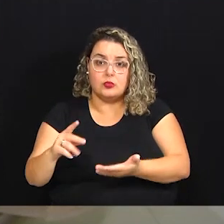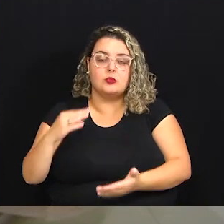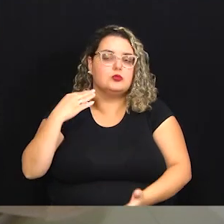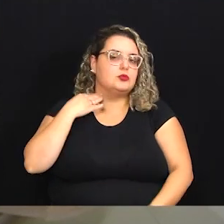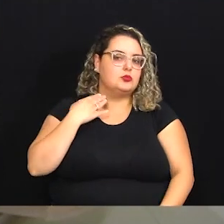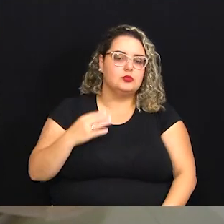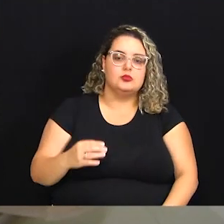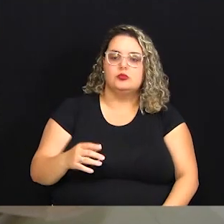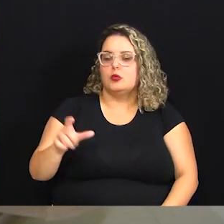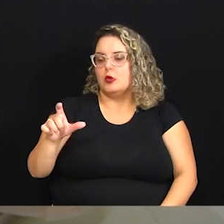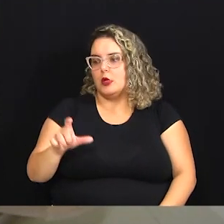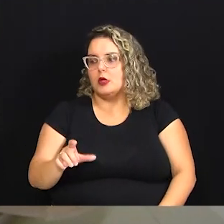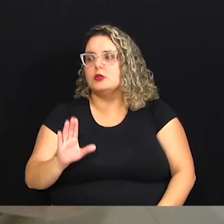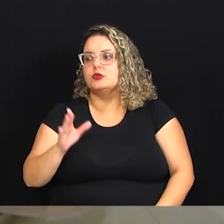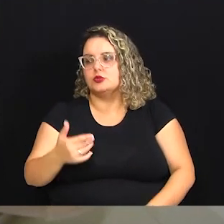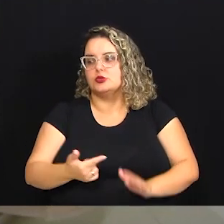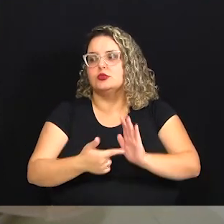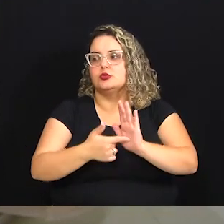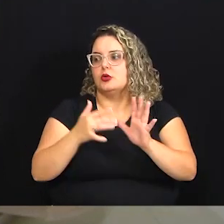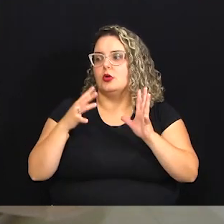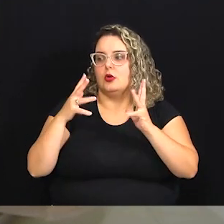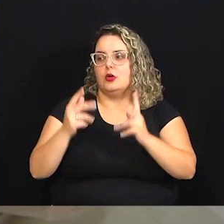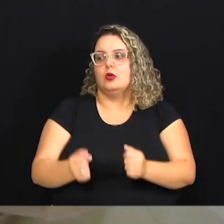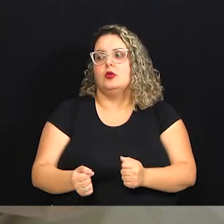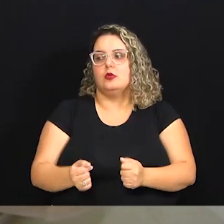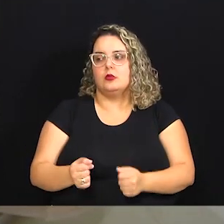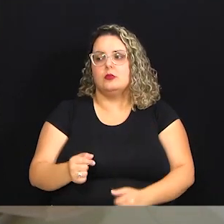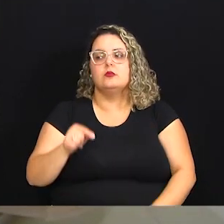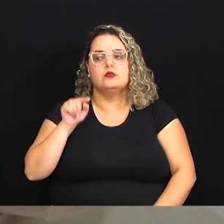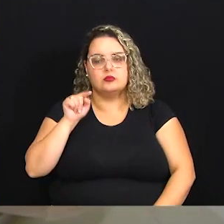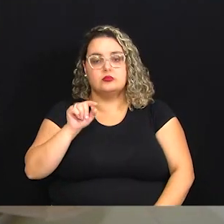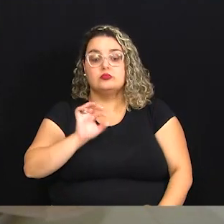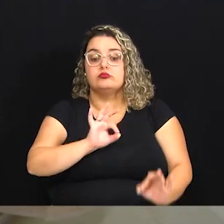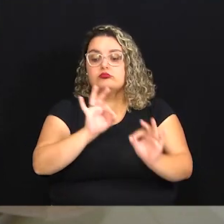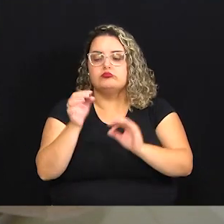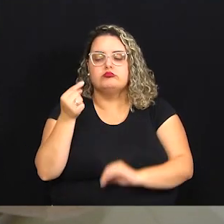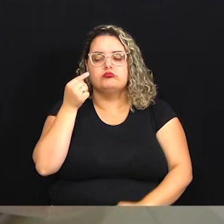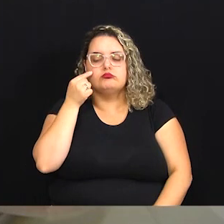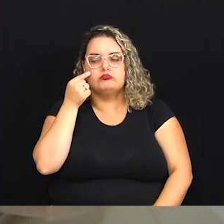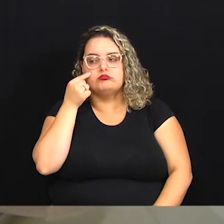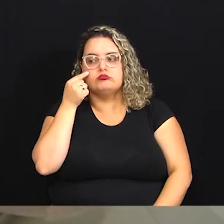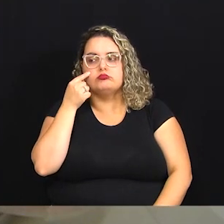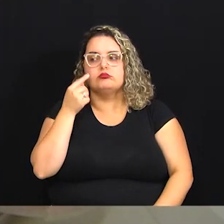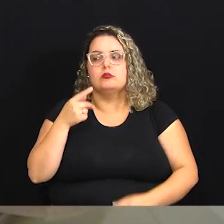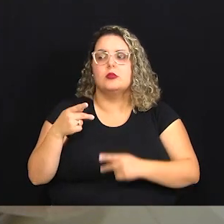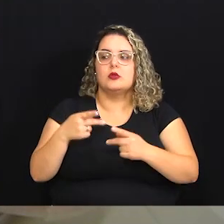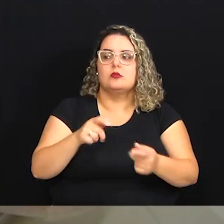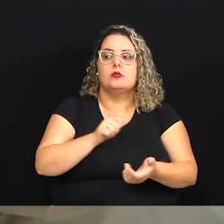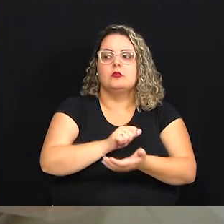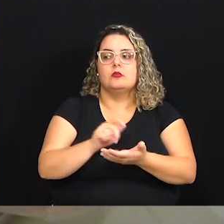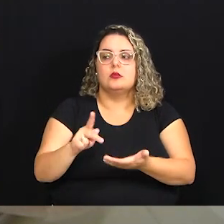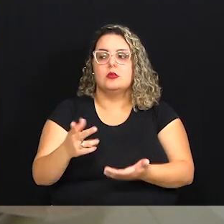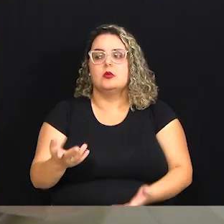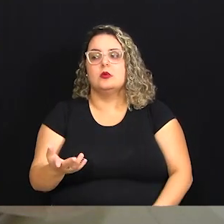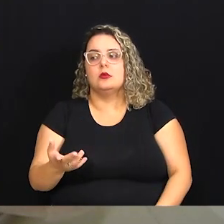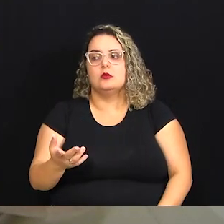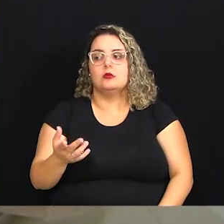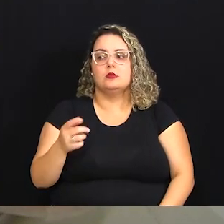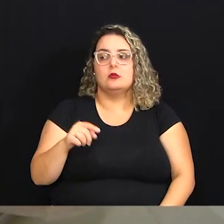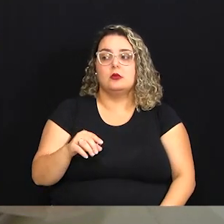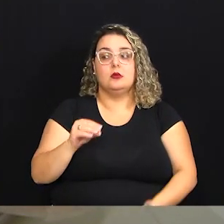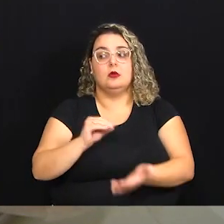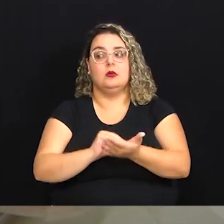do banco, do seu cartão, eles já mostram tudo. Você fica sempre de olho. Eu estou sempre visitando ali meu aplicativo e